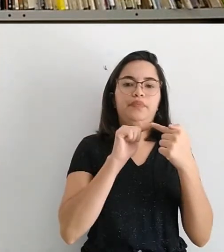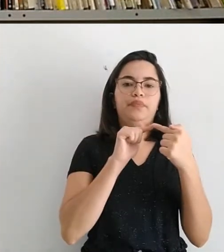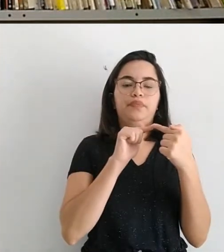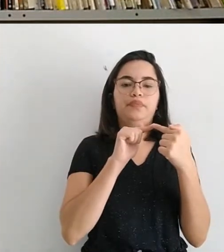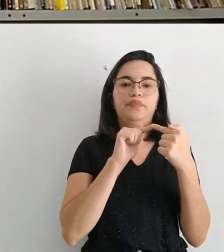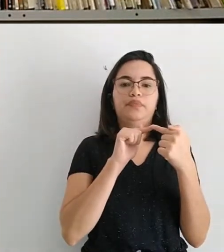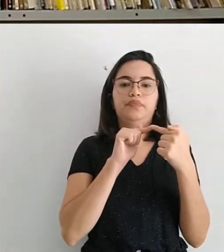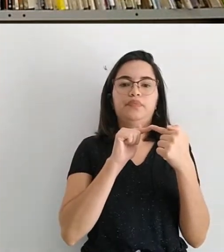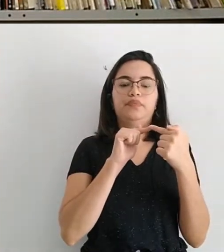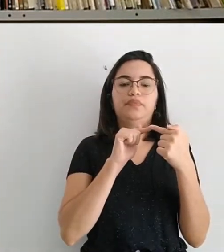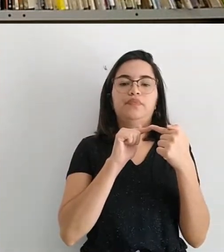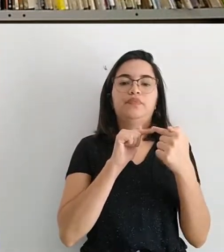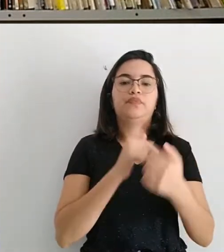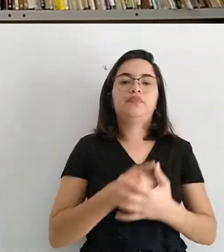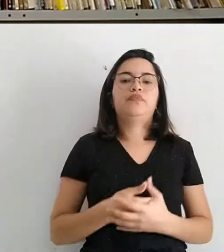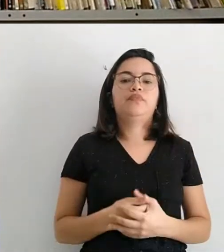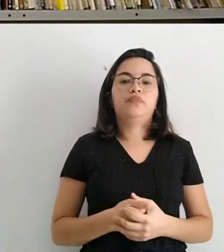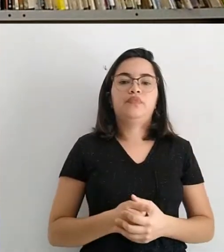objetivo?